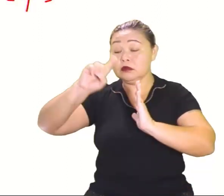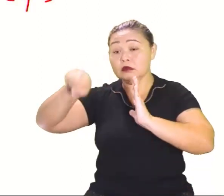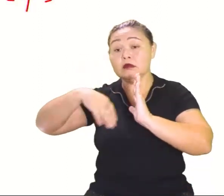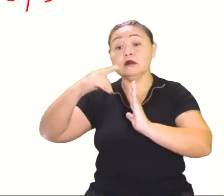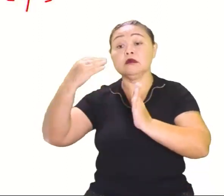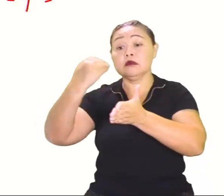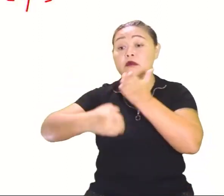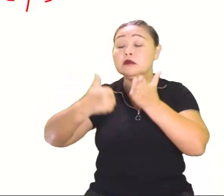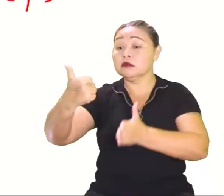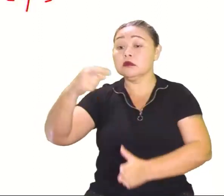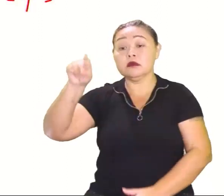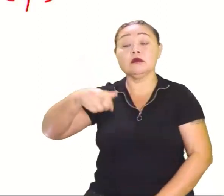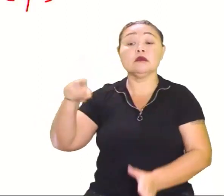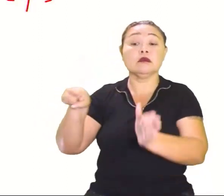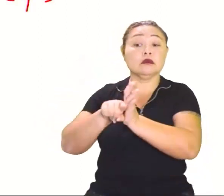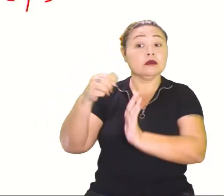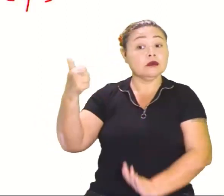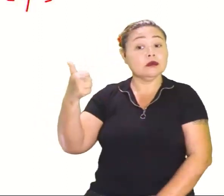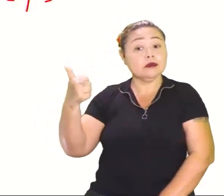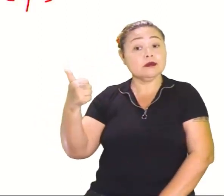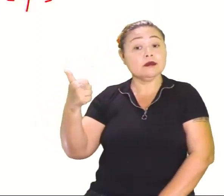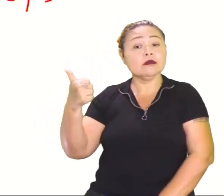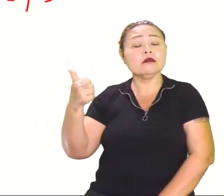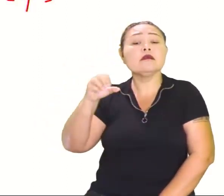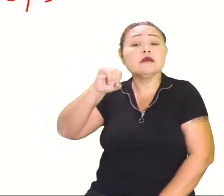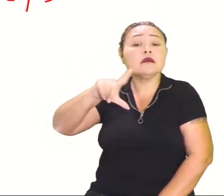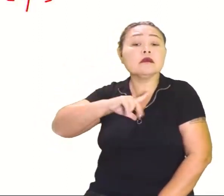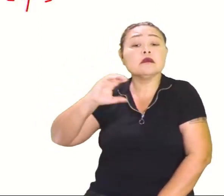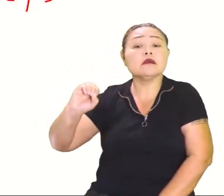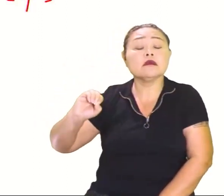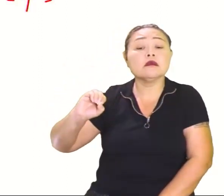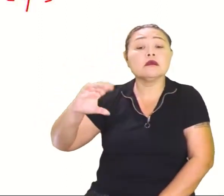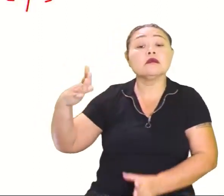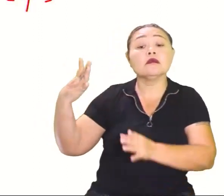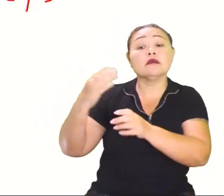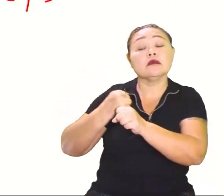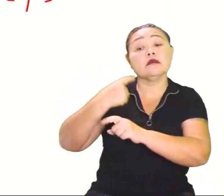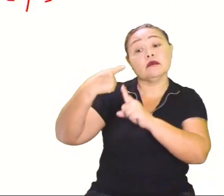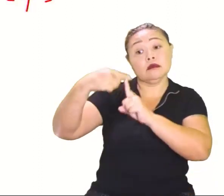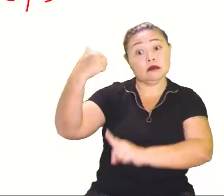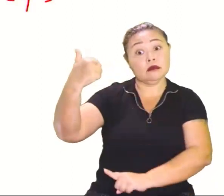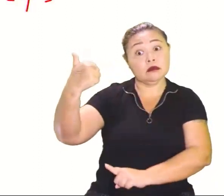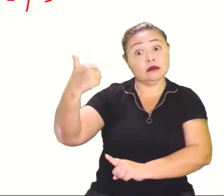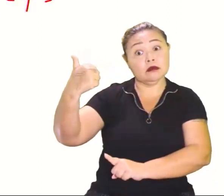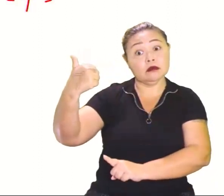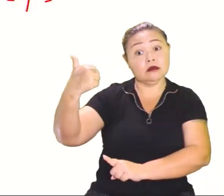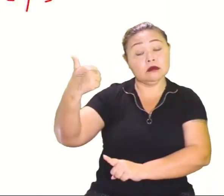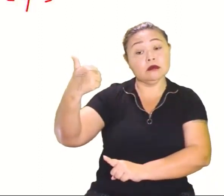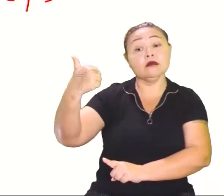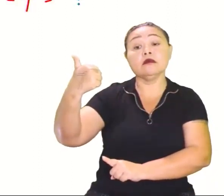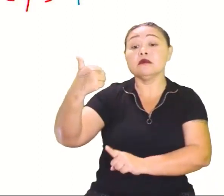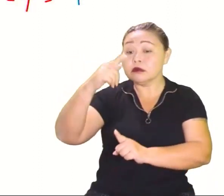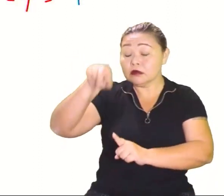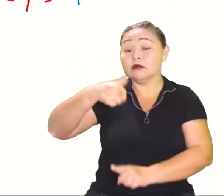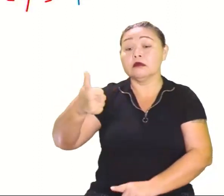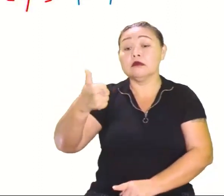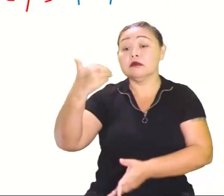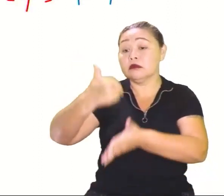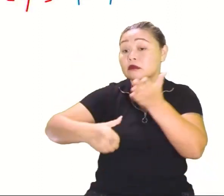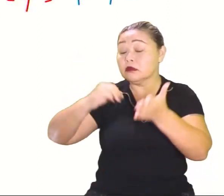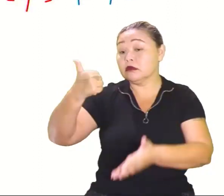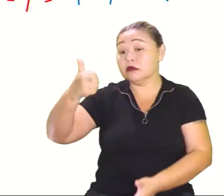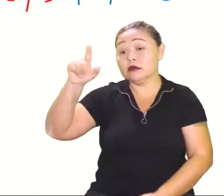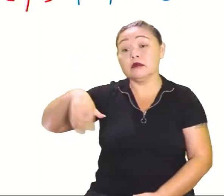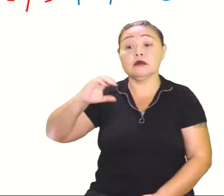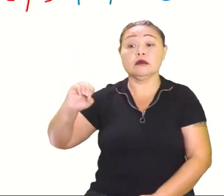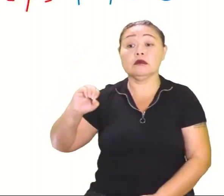0 é 0, menos 1? Menos 1. Menos 1. E se for 0? 0 mais 1? Quanto é o módulo de 1? É 1. Menos